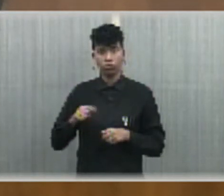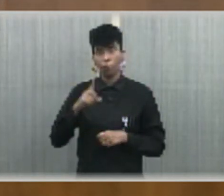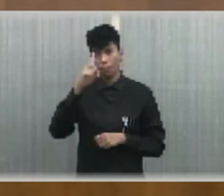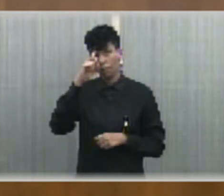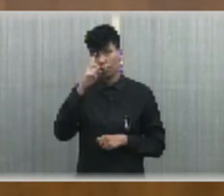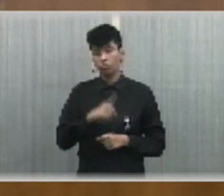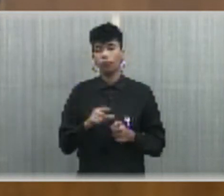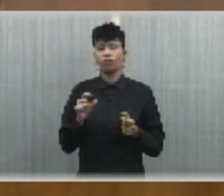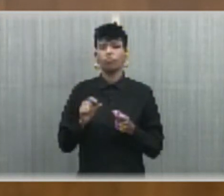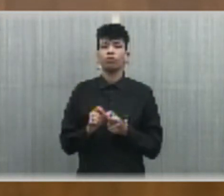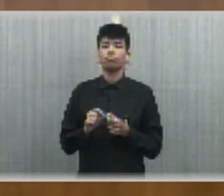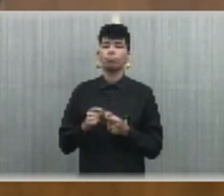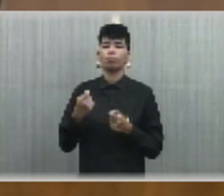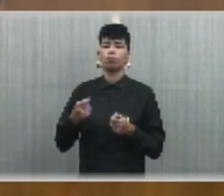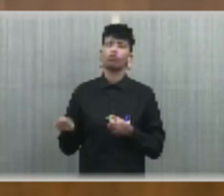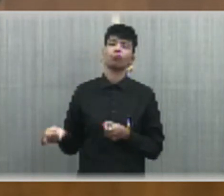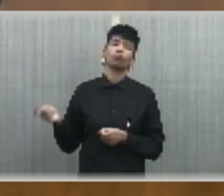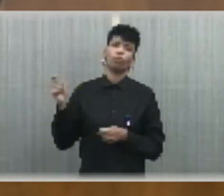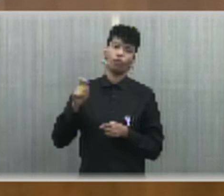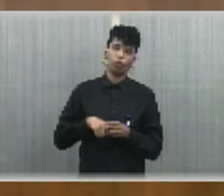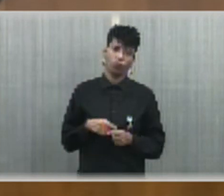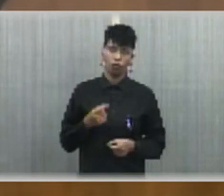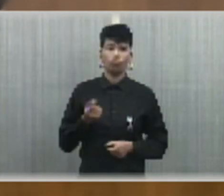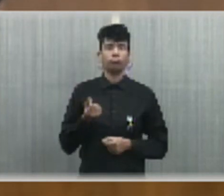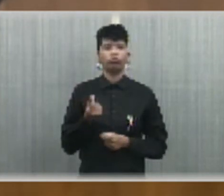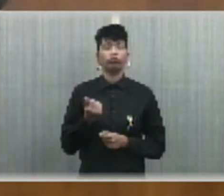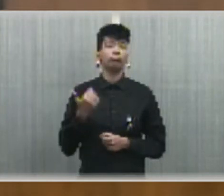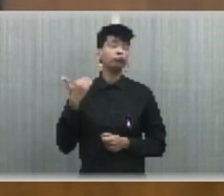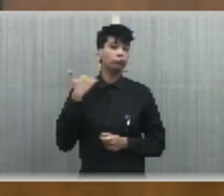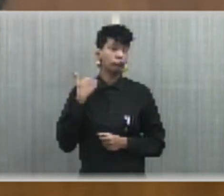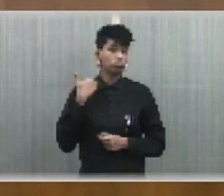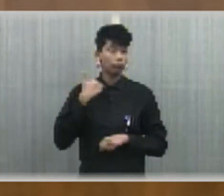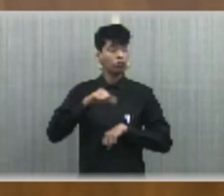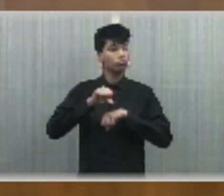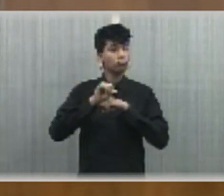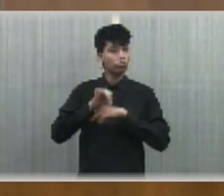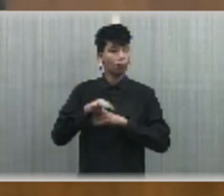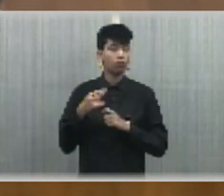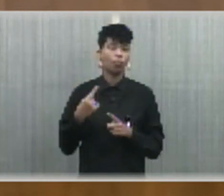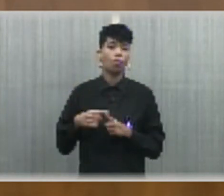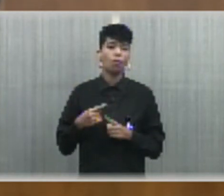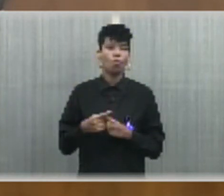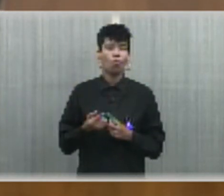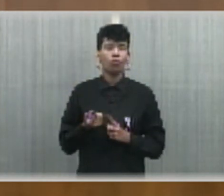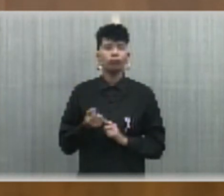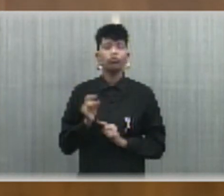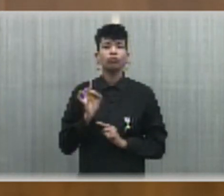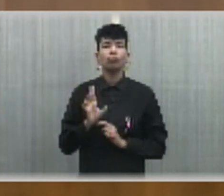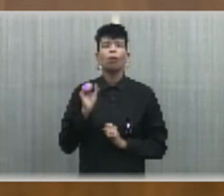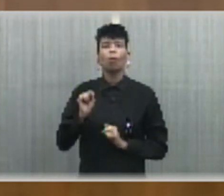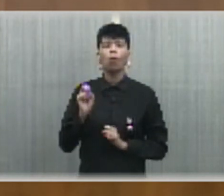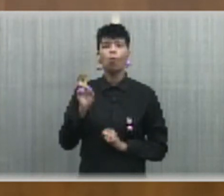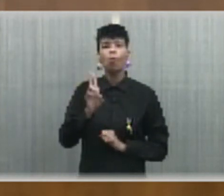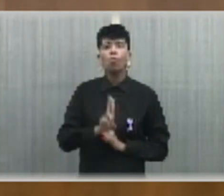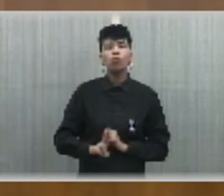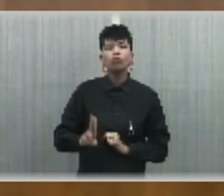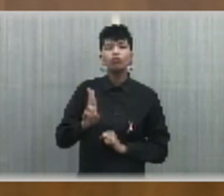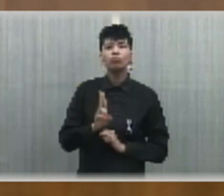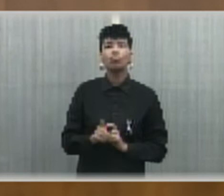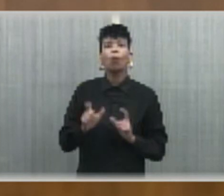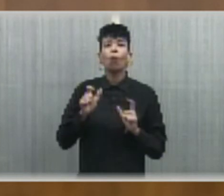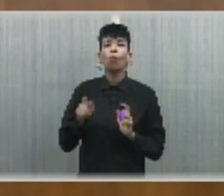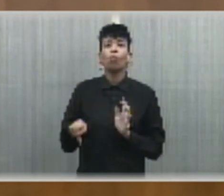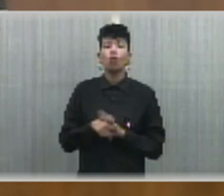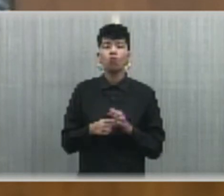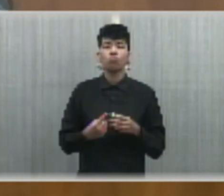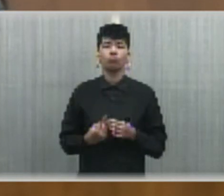fazer. Mandou devolver o dinheiro para a conta da educação, porque esse dinheiro só pode ser gasto única e